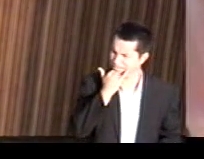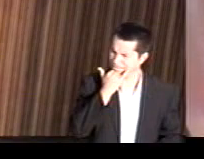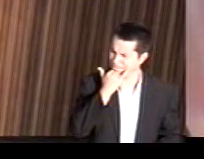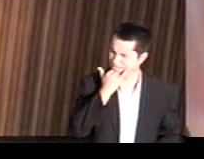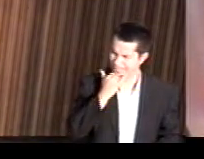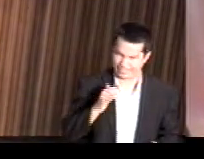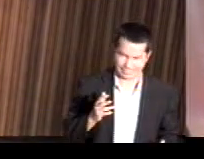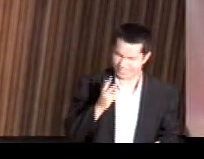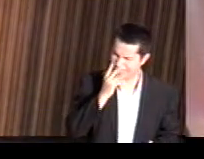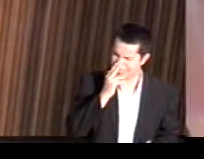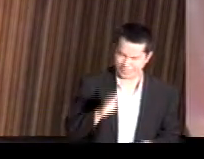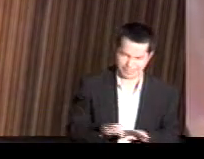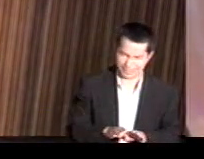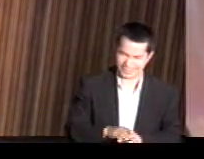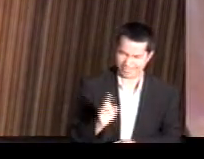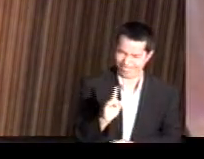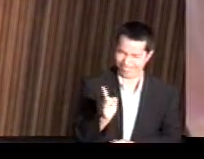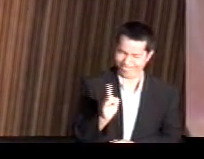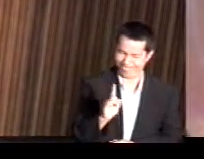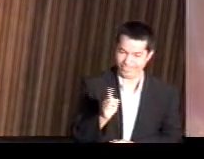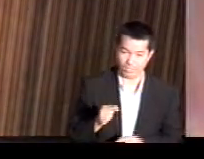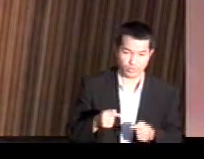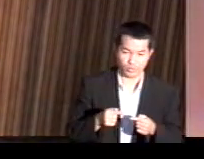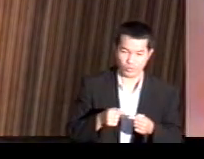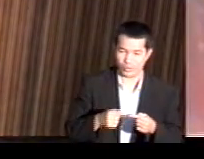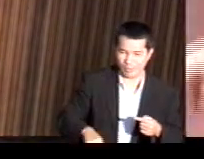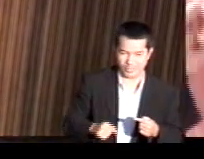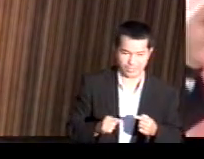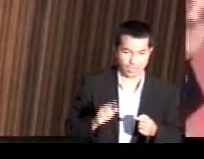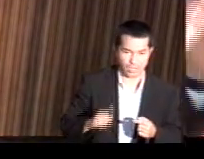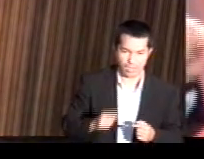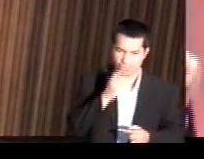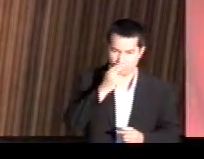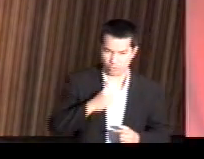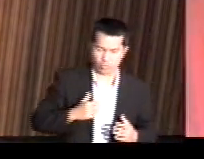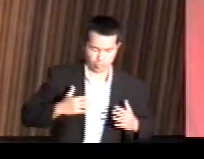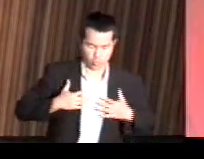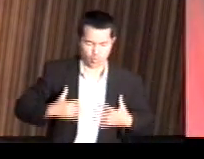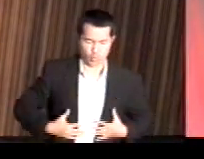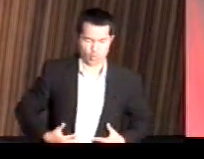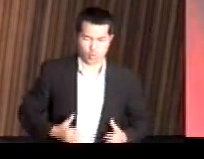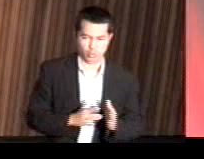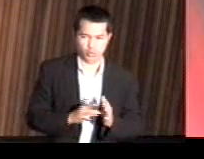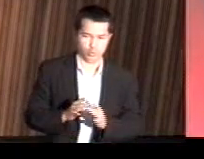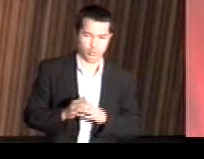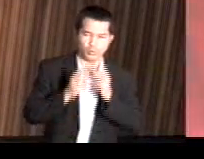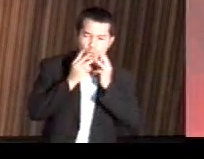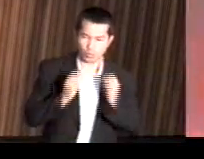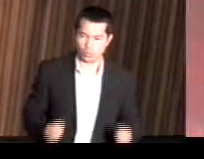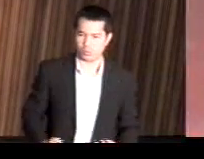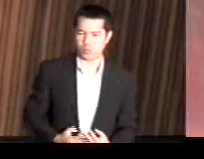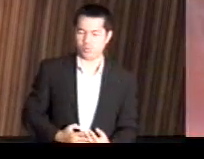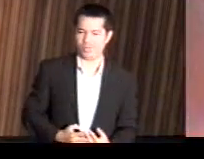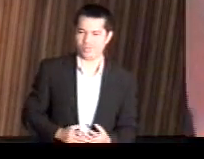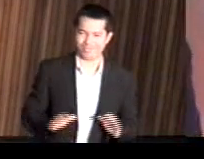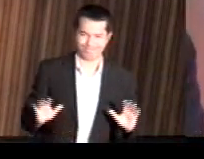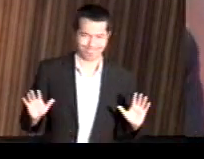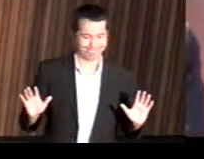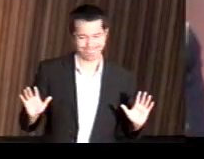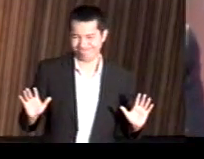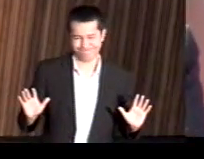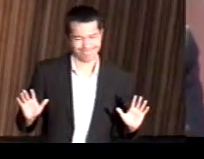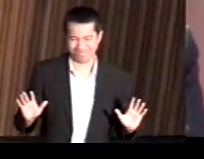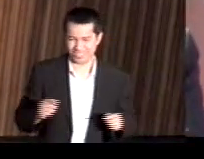É interessante que a palavra que o autor de Hebreus usa em capítulo 7, verso 3, é uma